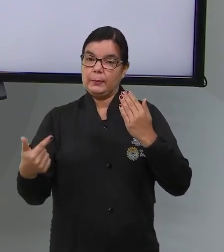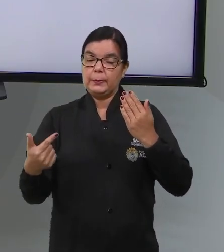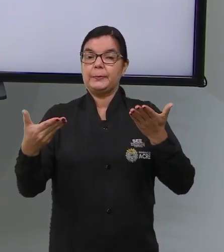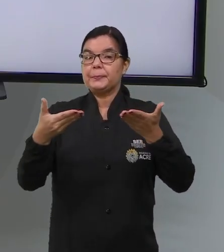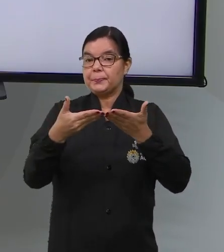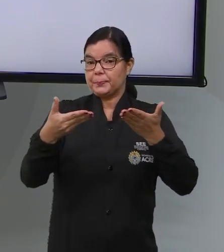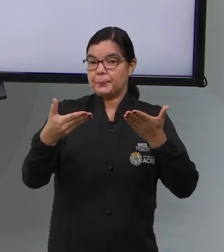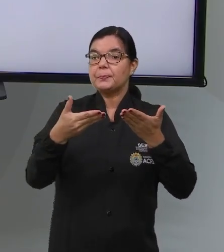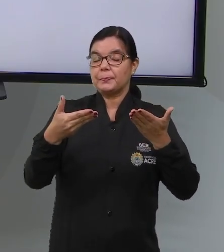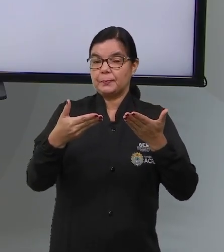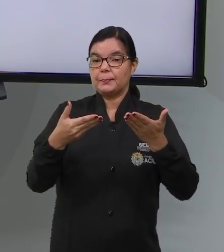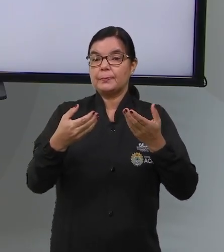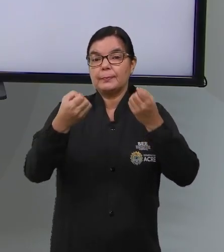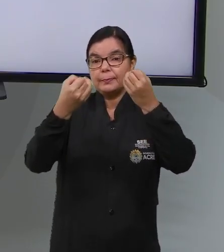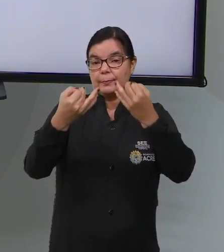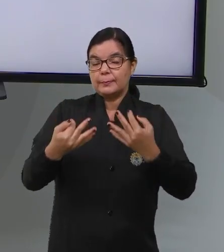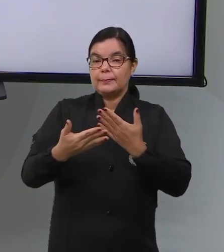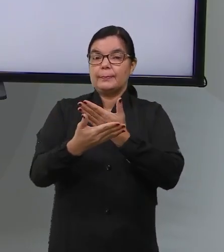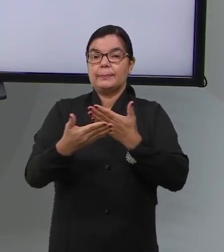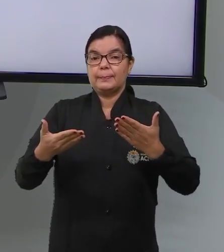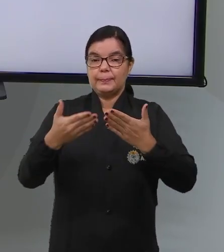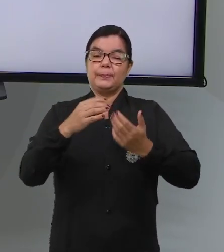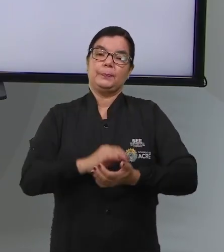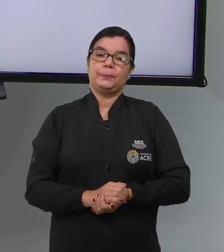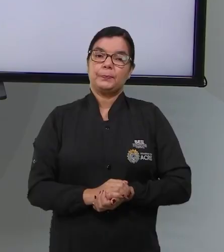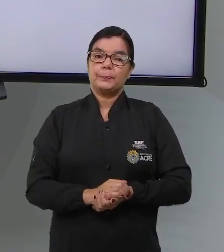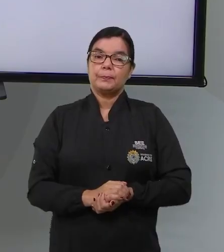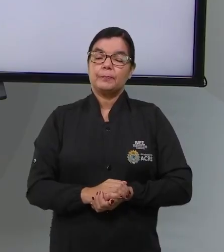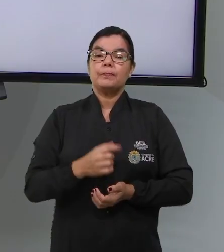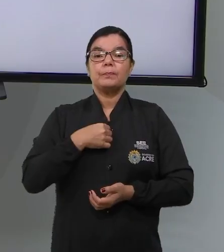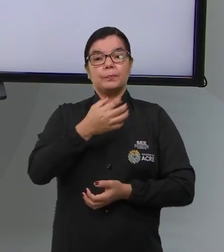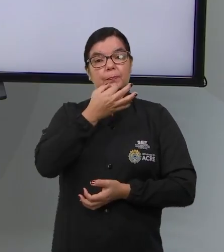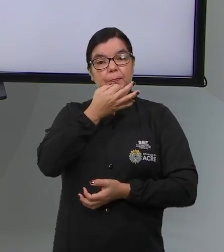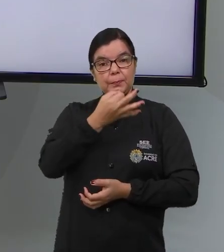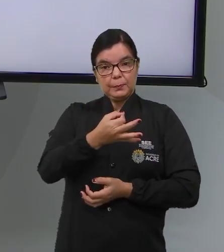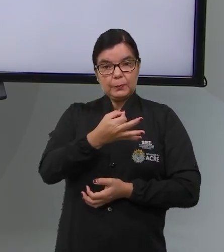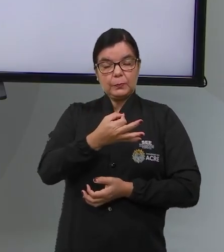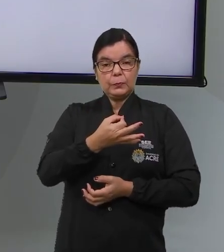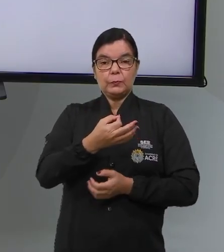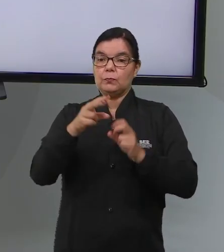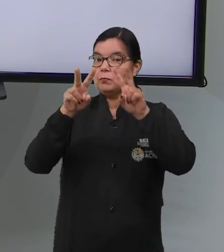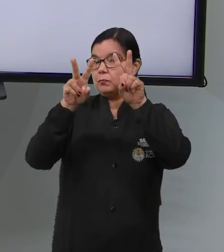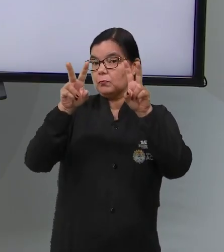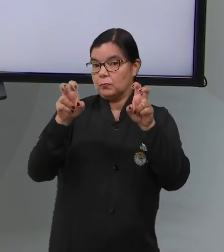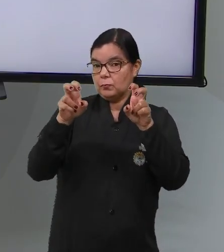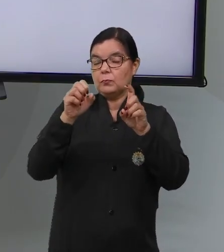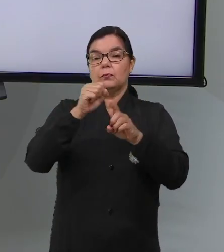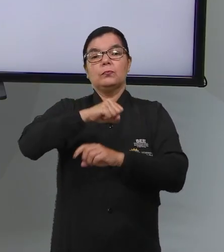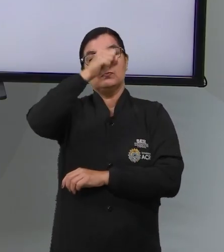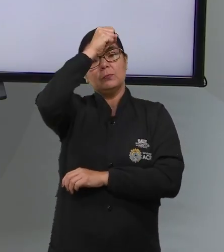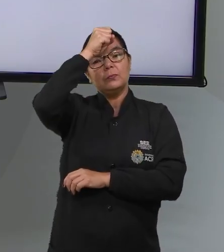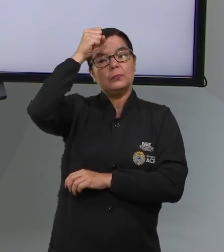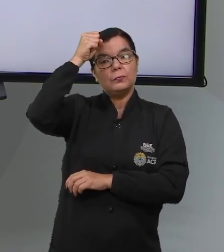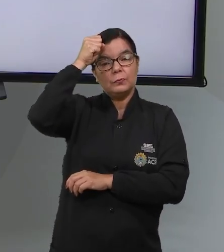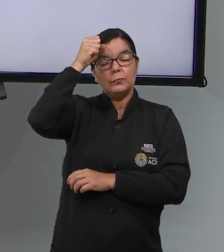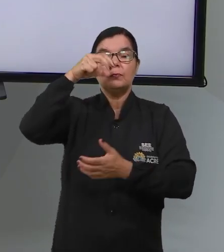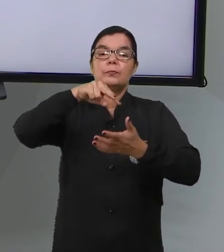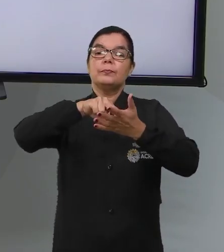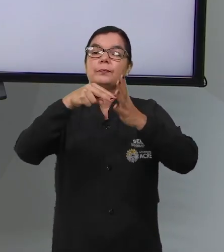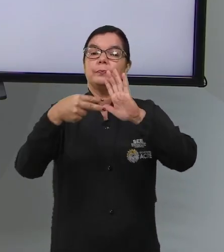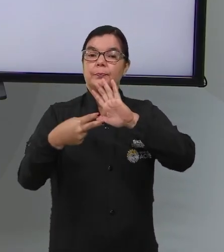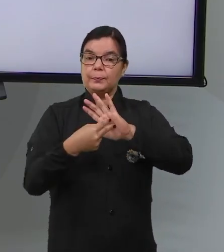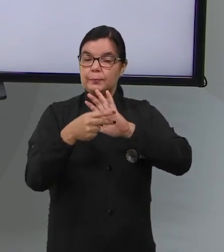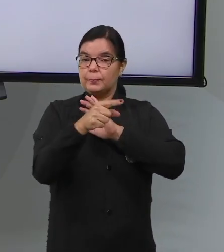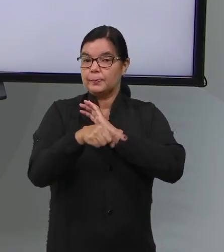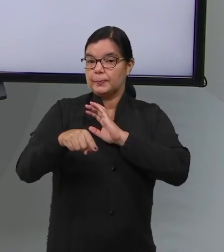agora há pouco eu ponderava a todos vocês. Ser crítico numa abordagem sociológica implica dizer